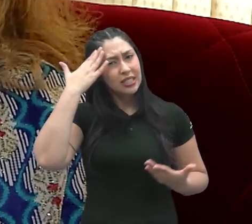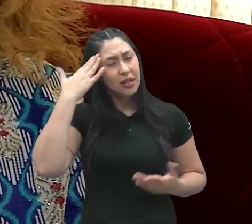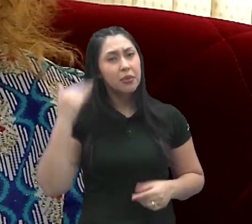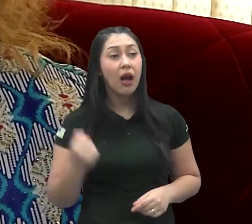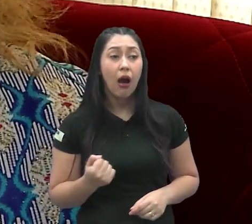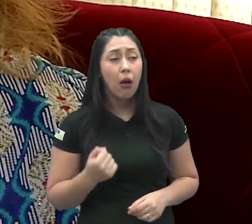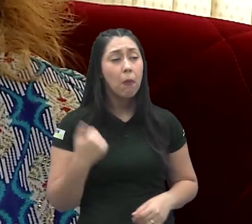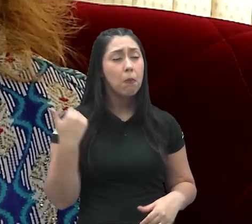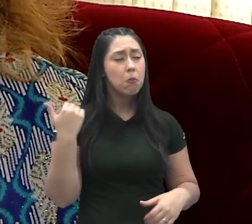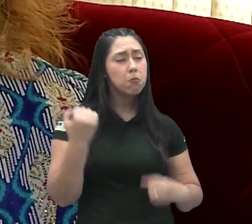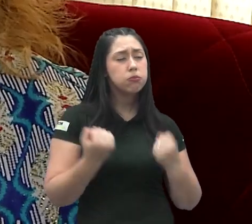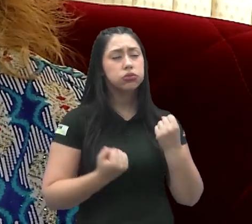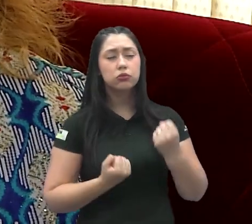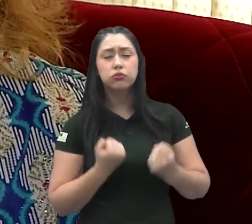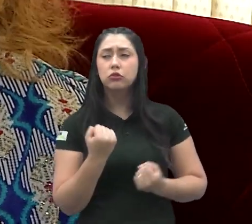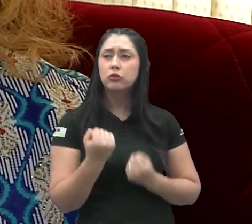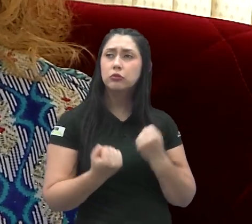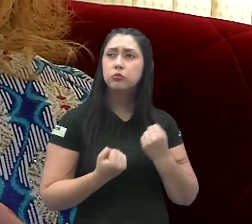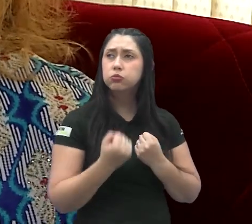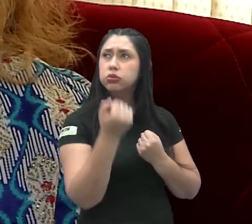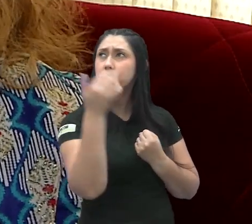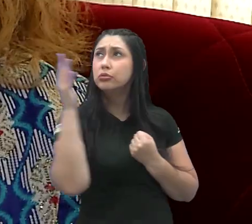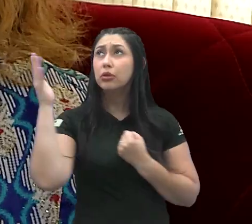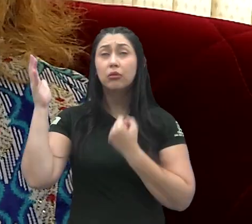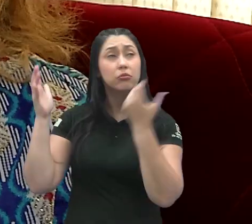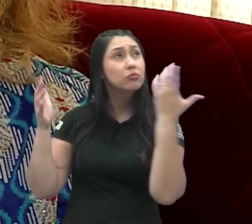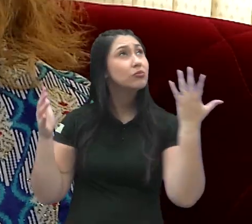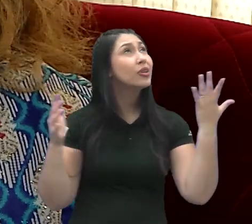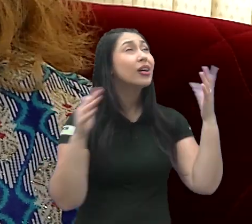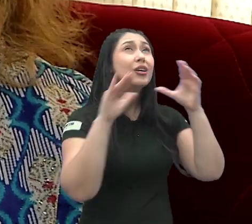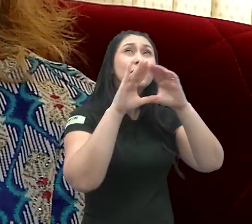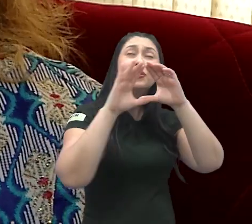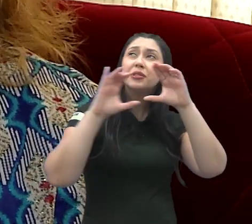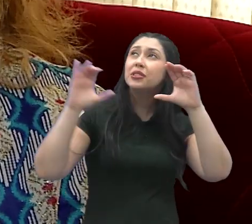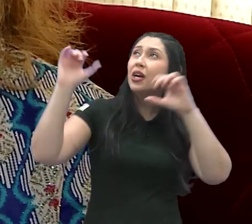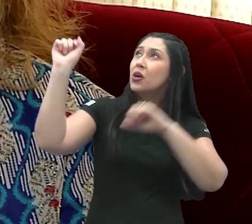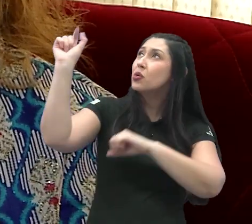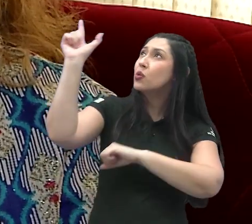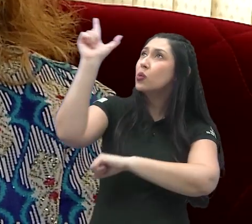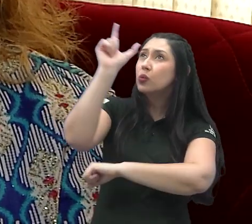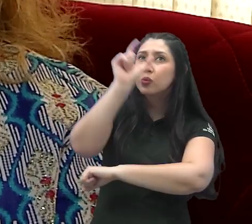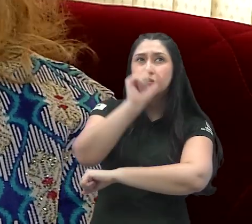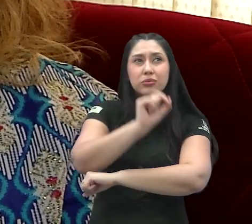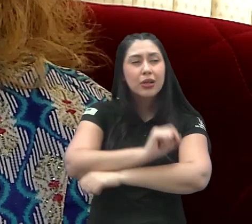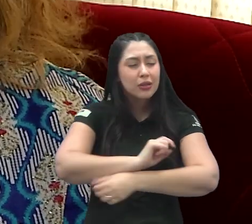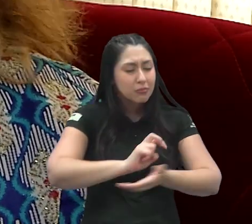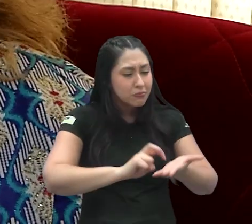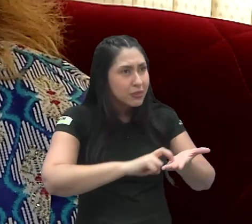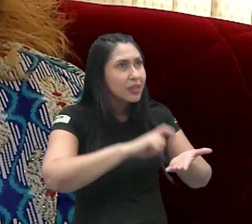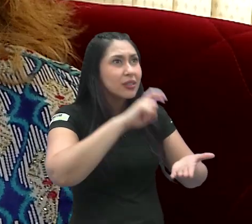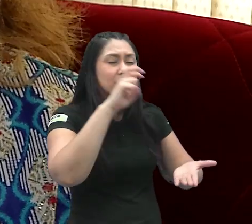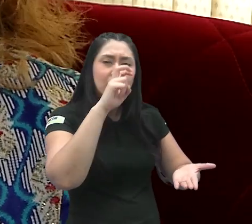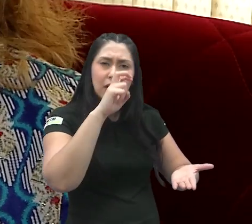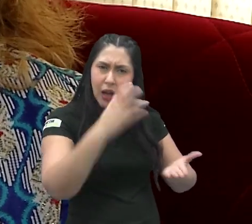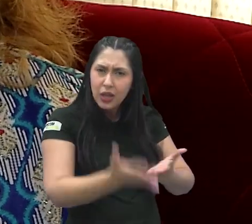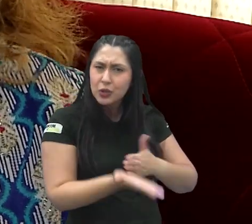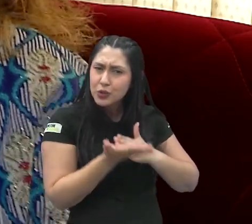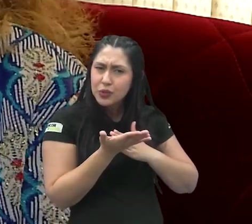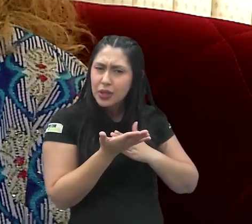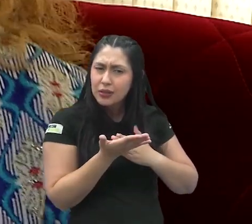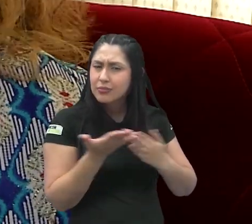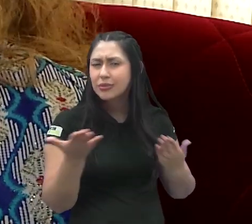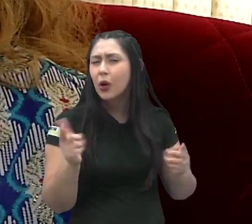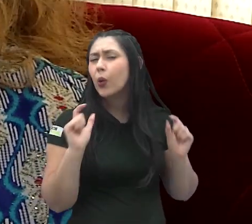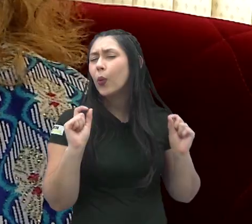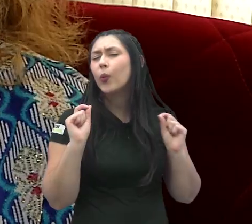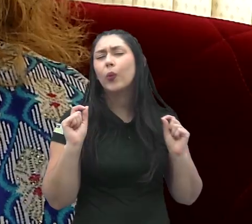Será que caminhar ao ar livre, observar o céu, o pôr do sol, o amanhecer, o que é